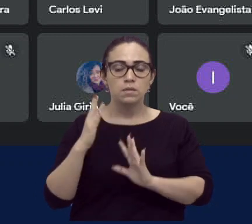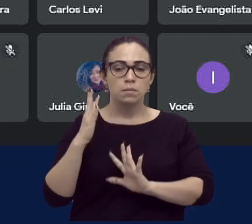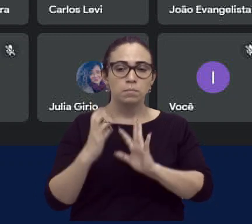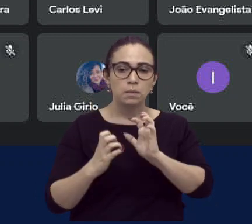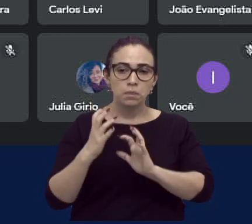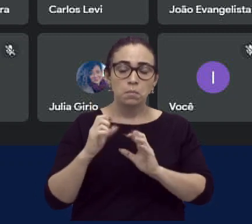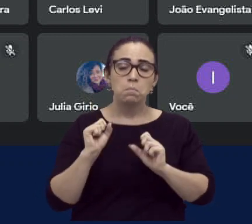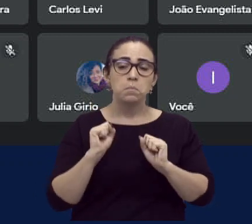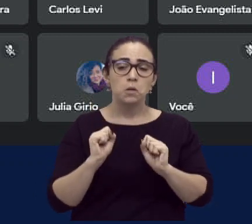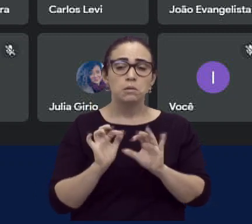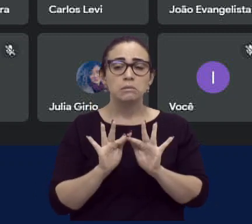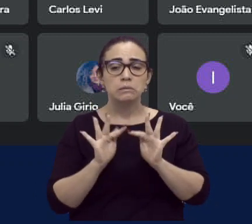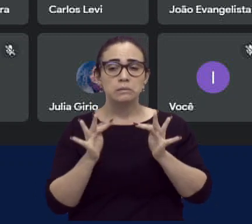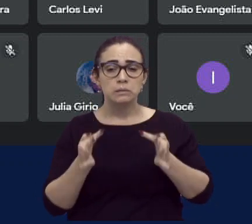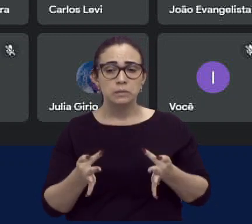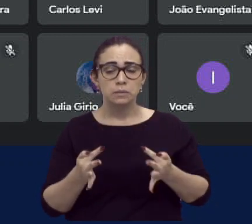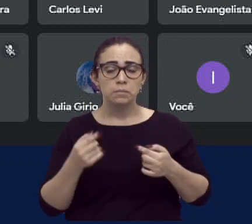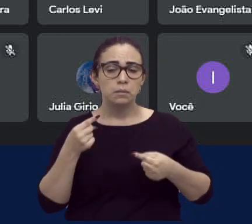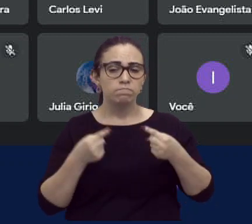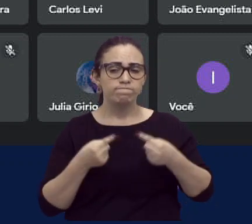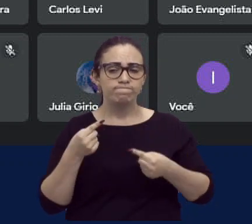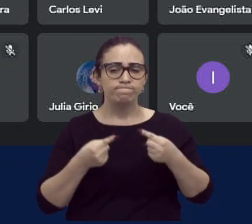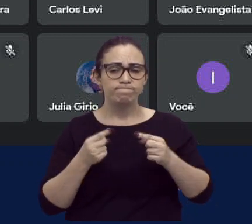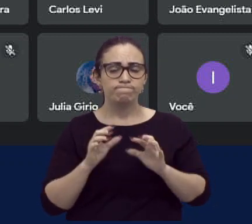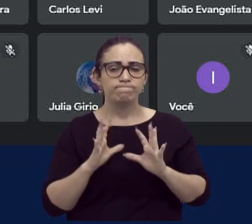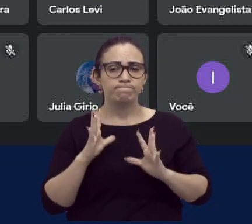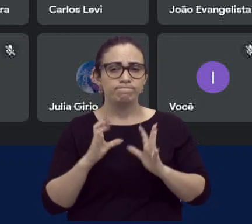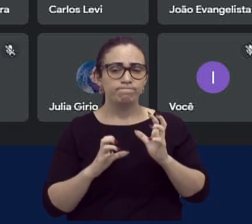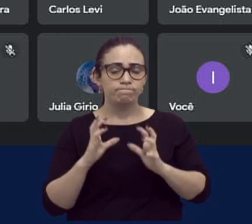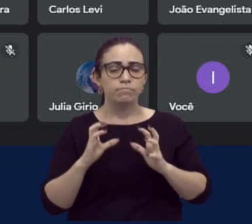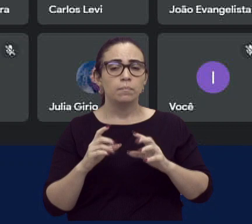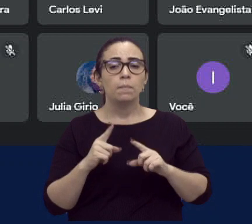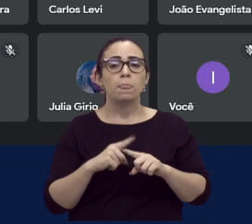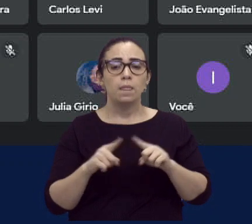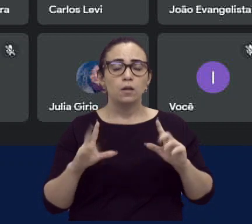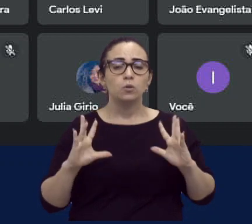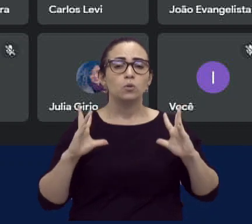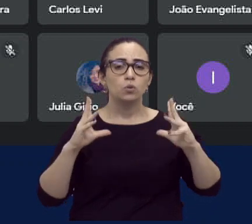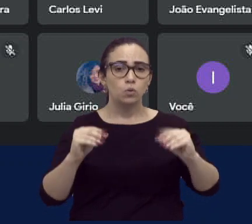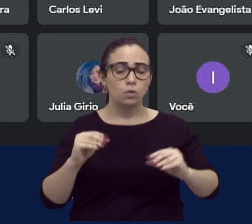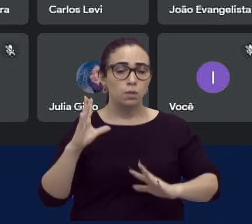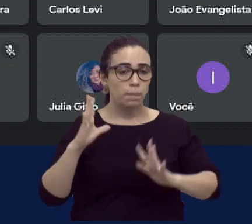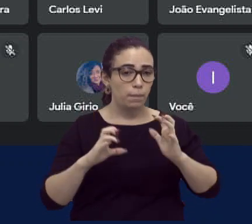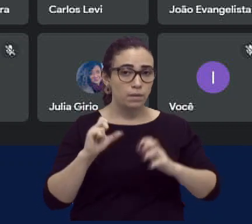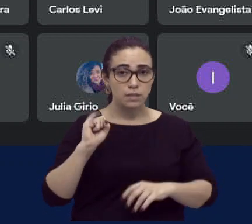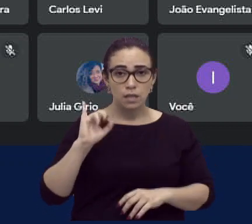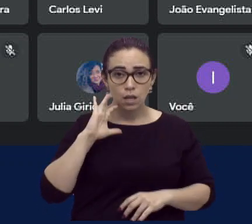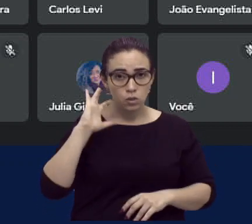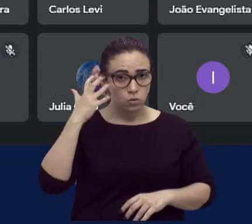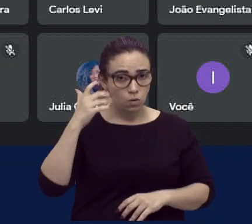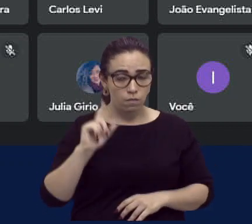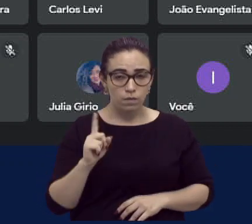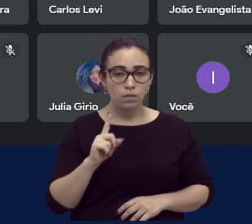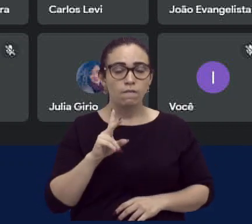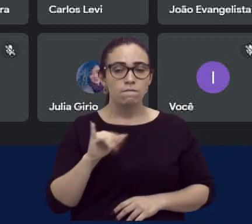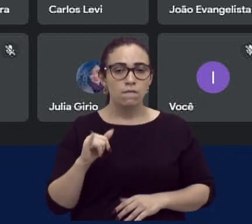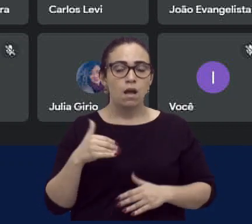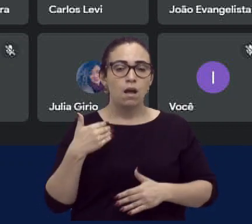conflito pequeno, sabe? Mas todos os conflitos, se não resolvidos, eles tendem